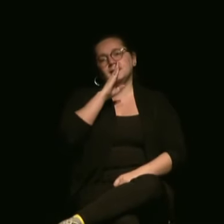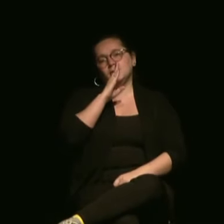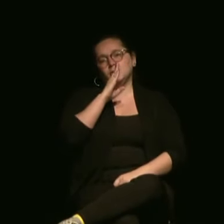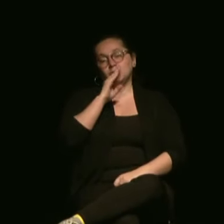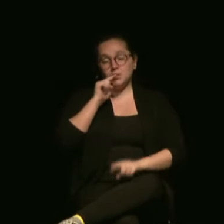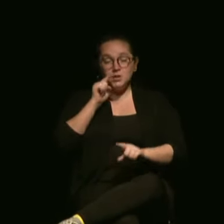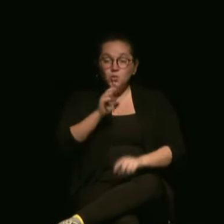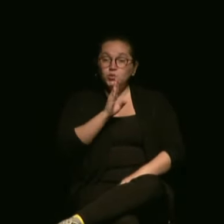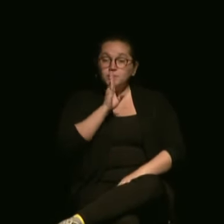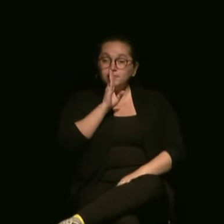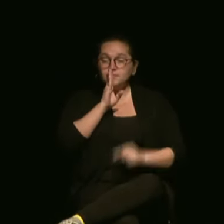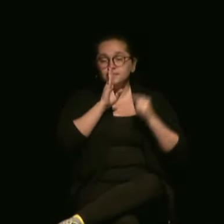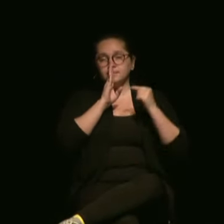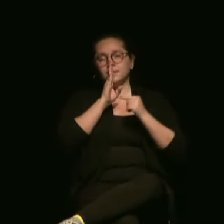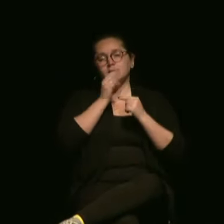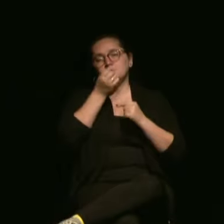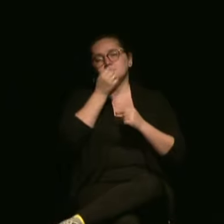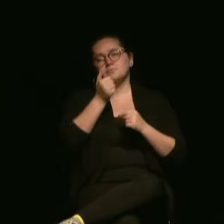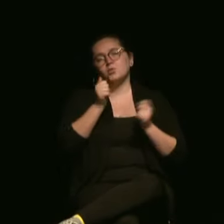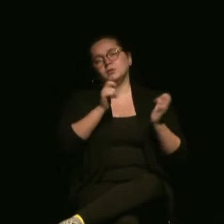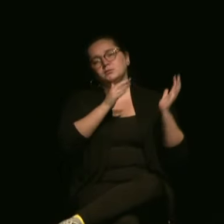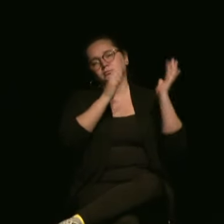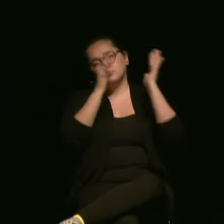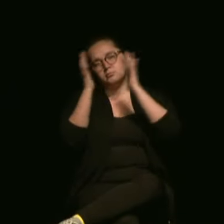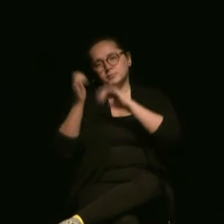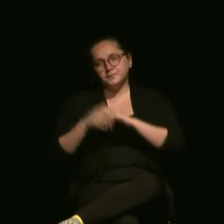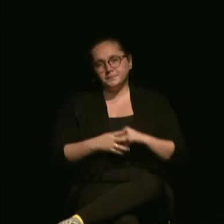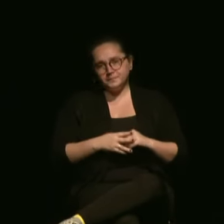que o silêncio faz nessa sequência?